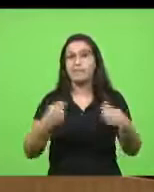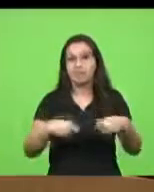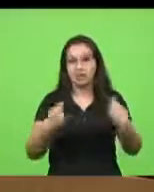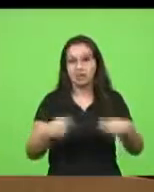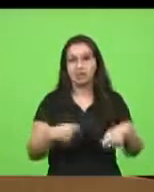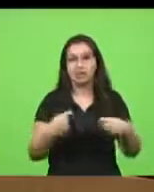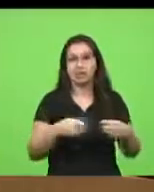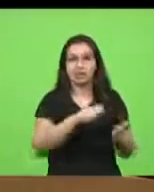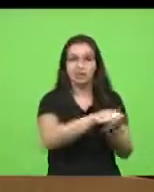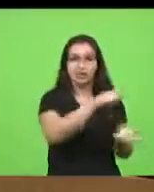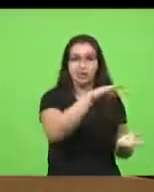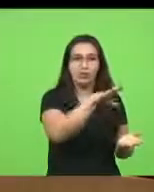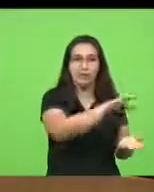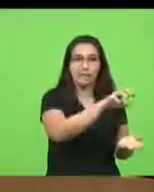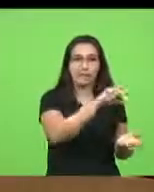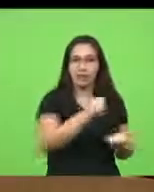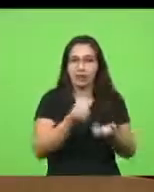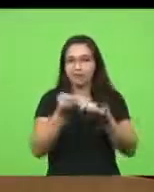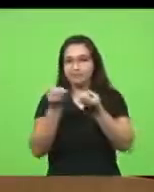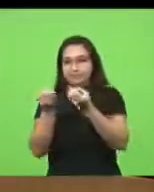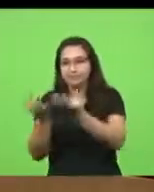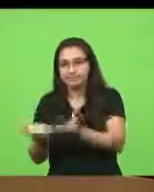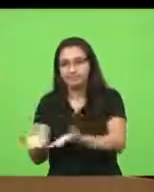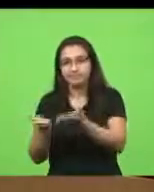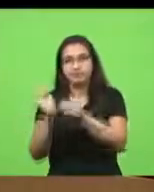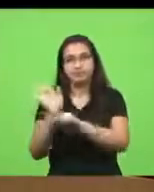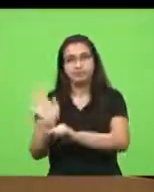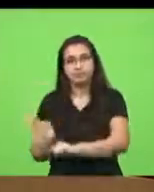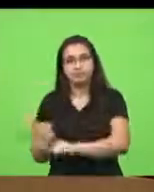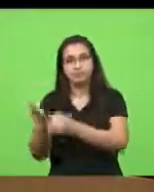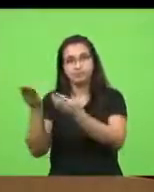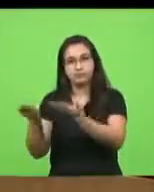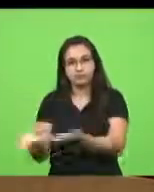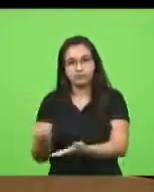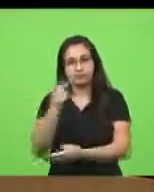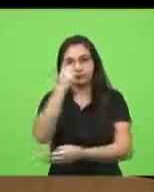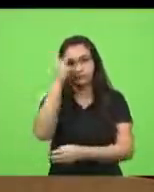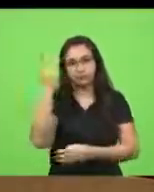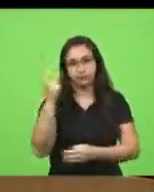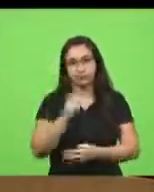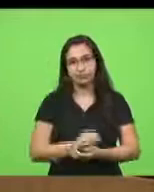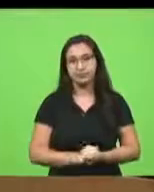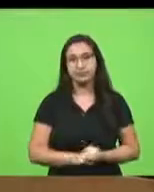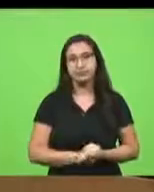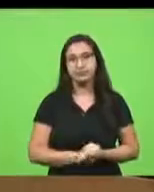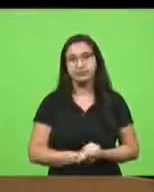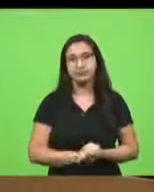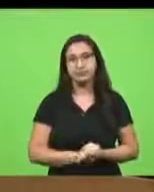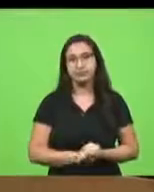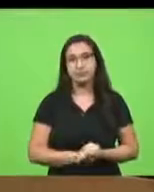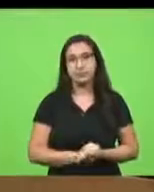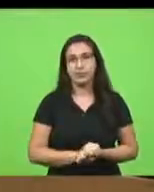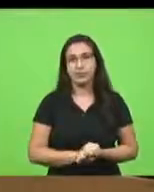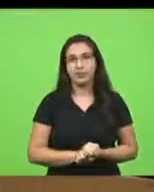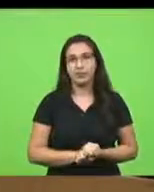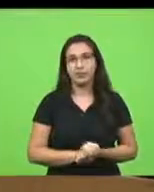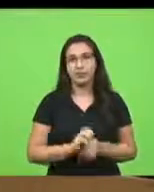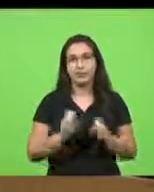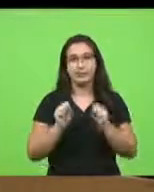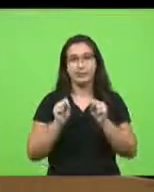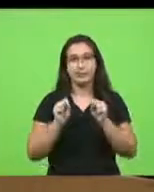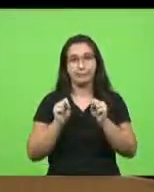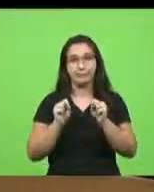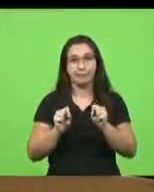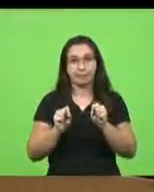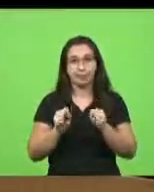abrir esses caixas, tem que dar esses auxílios para permitir que se tome medidas compensatórias na